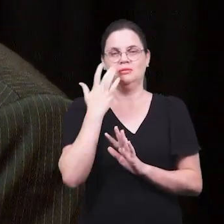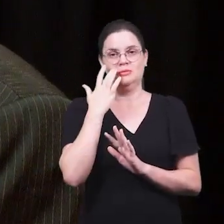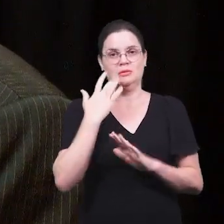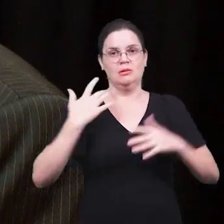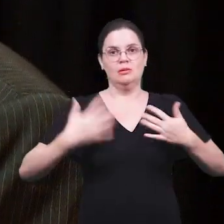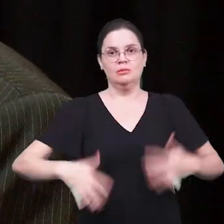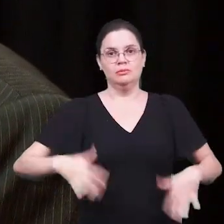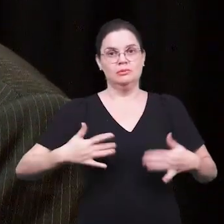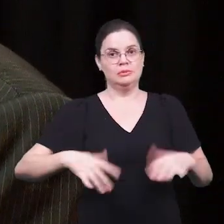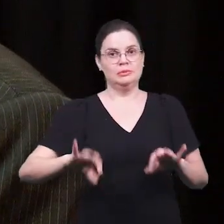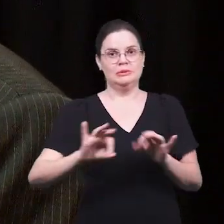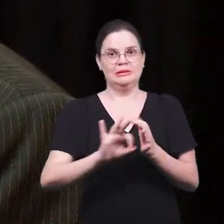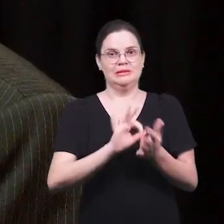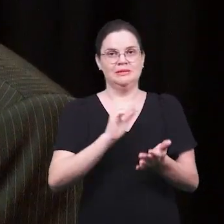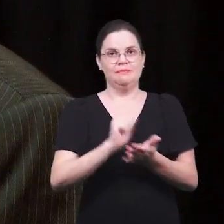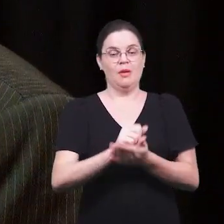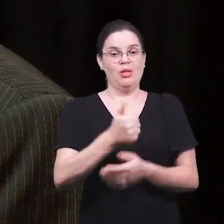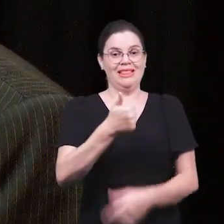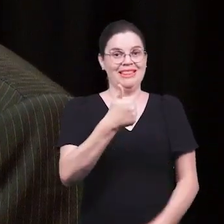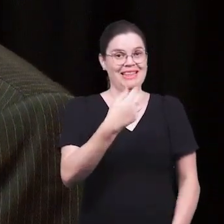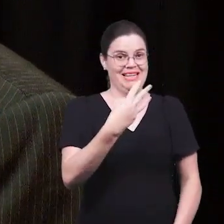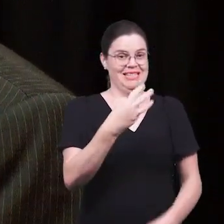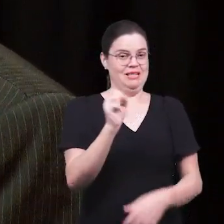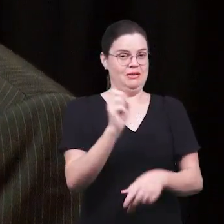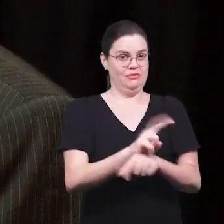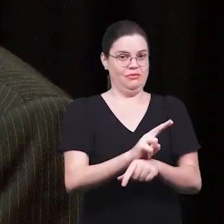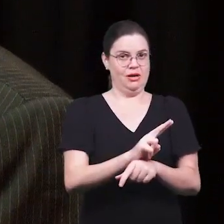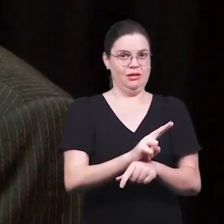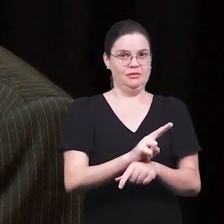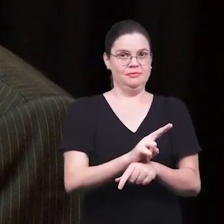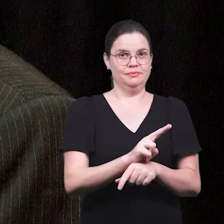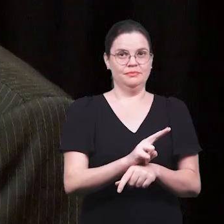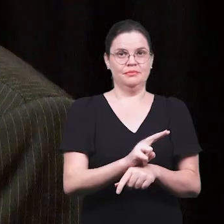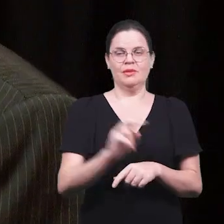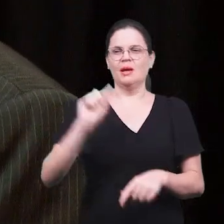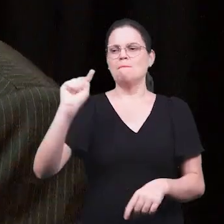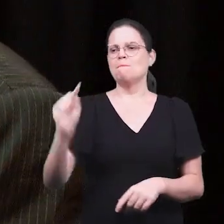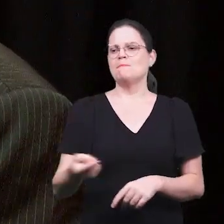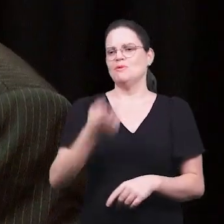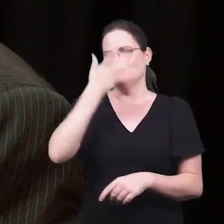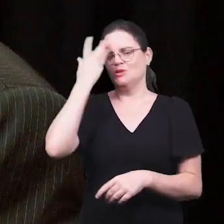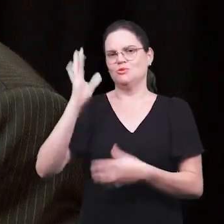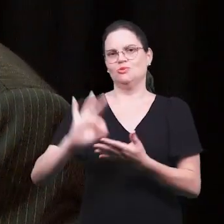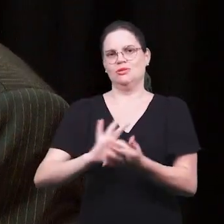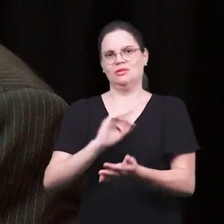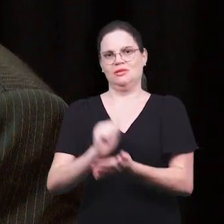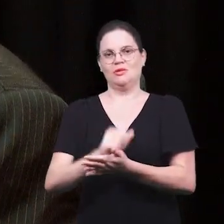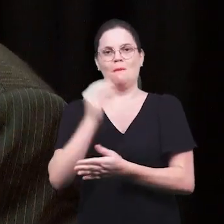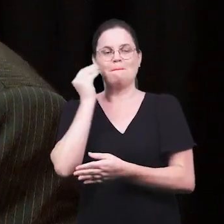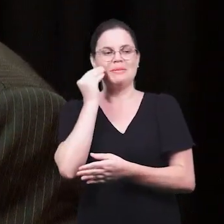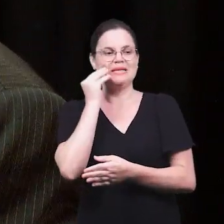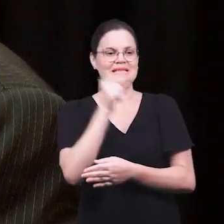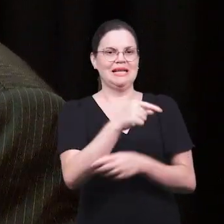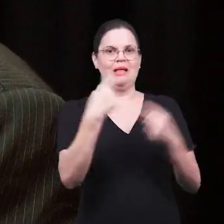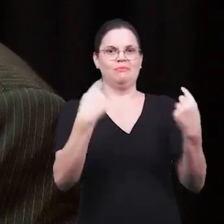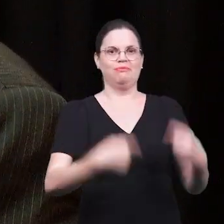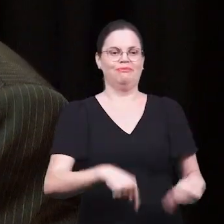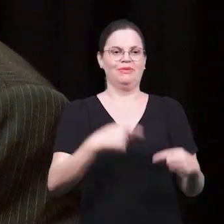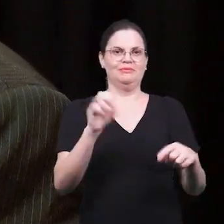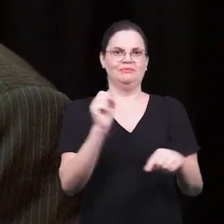vagas, mas o número de inscritos, como sempre, assusta, né? Porque 13